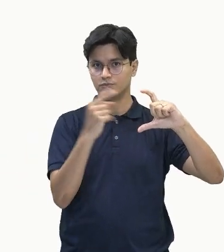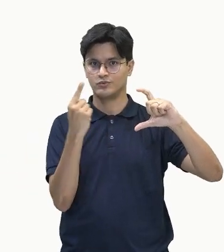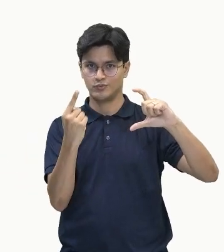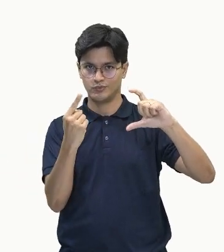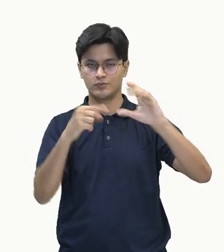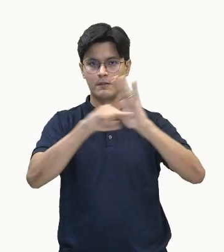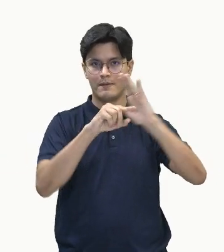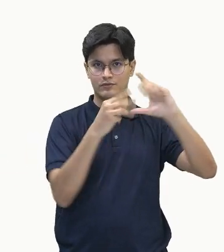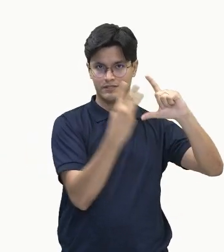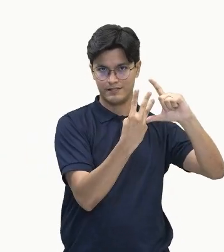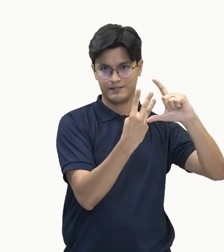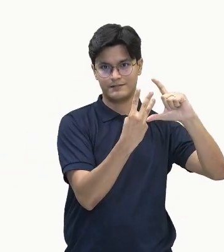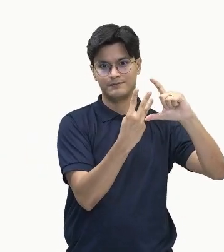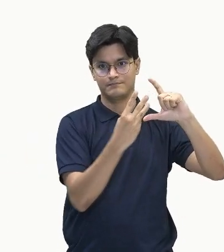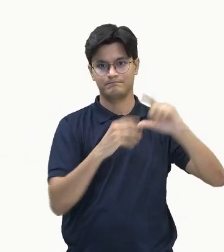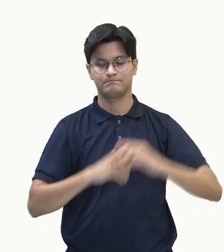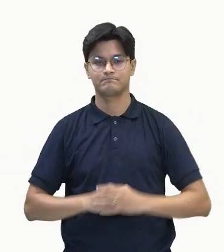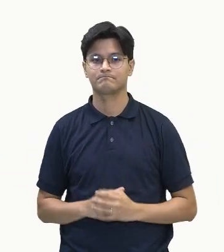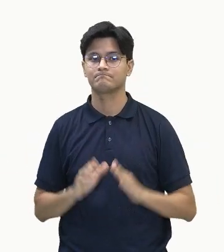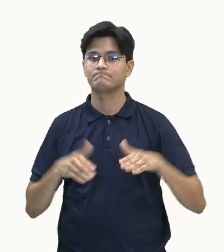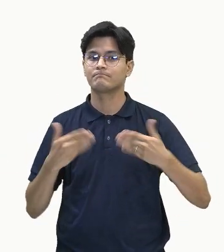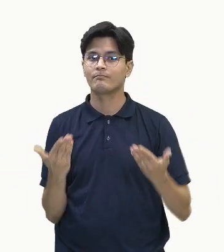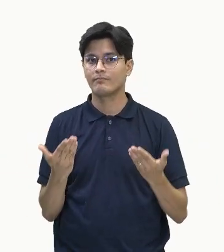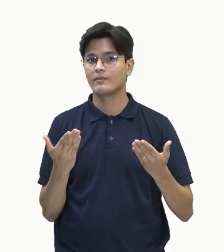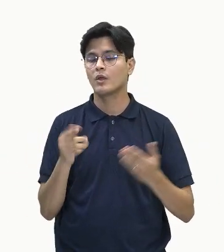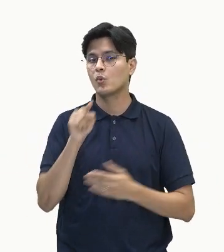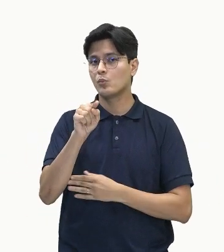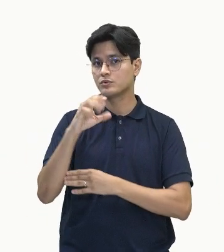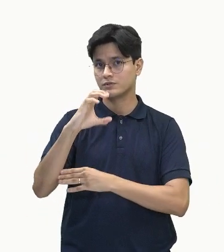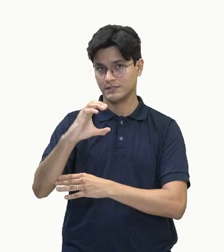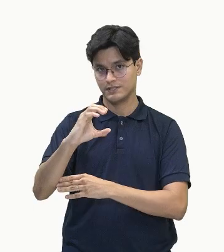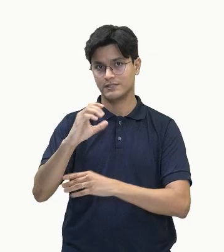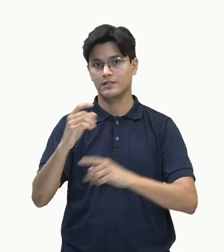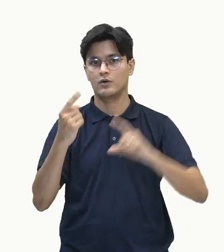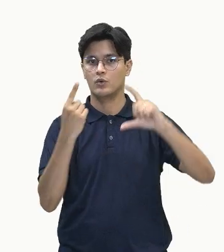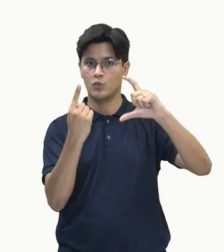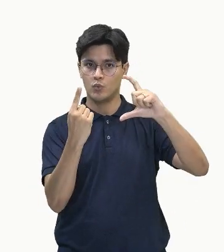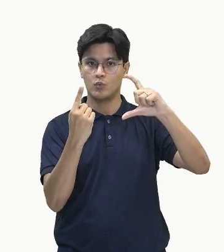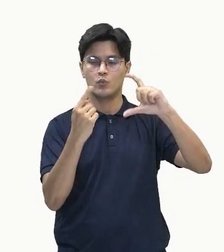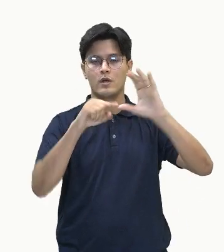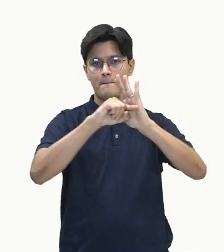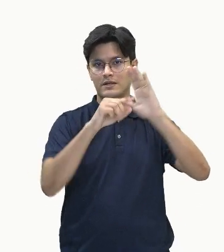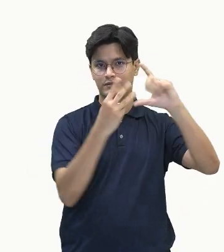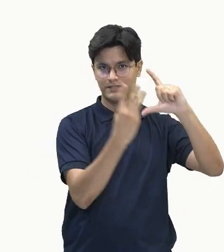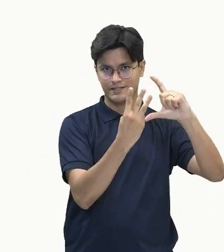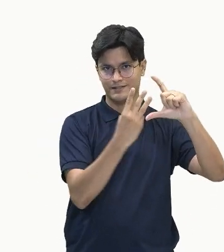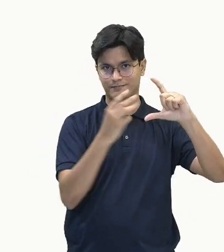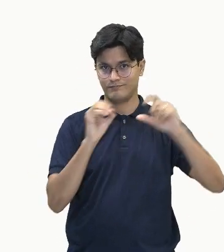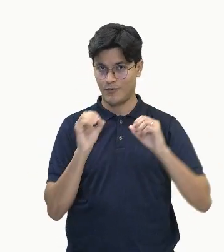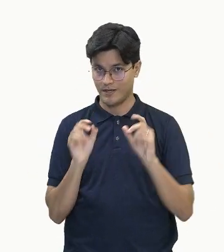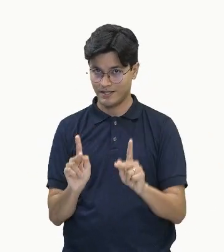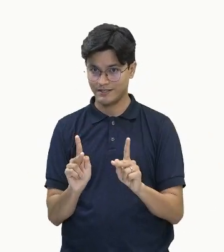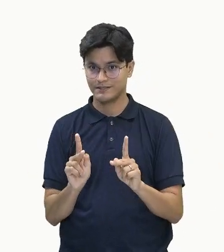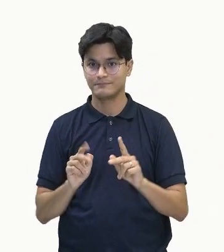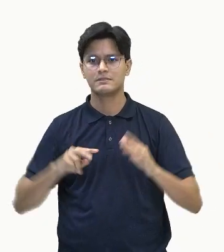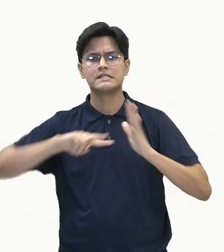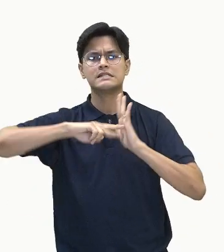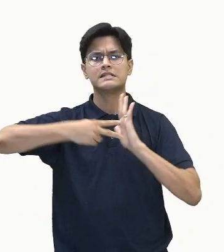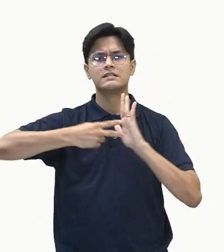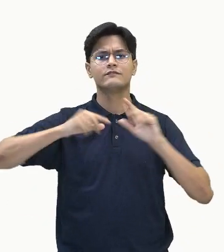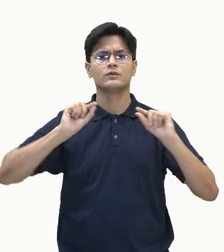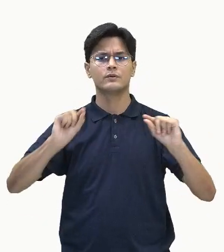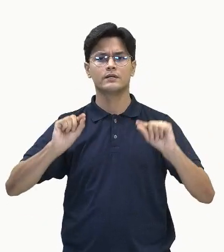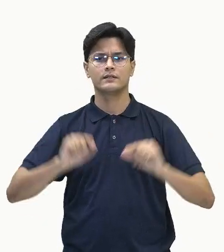-3. Então, aqui o ponto C, ele vale 1 e -3. Beleza? Isso quer dizer o